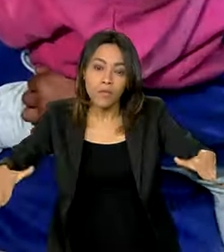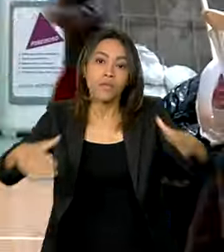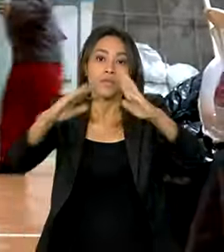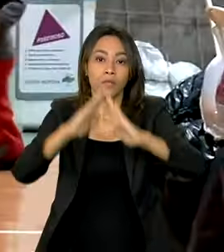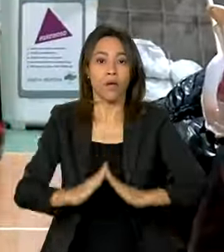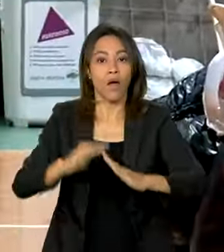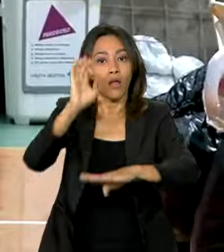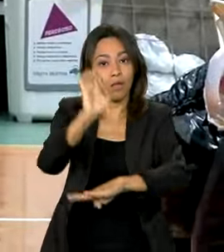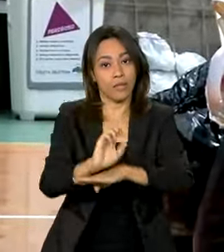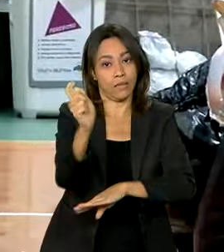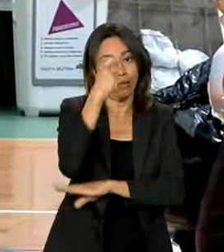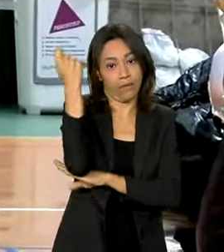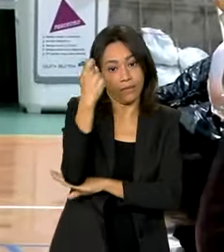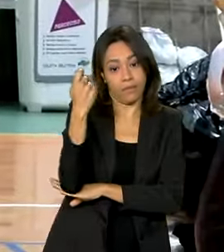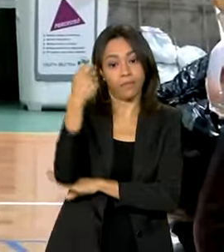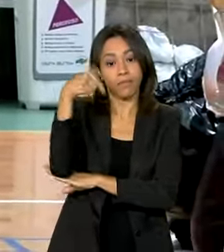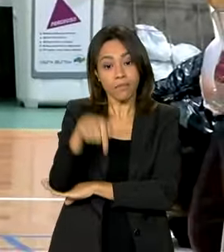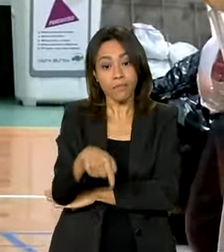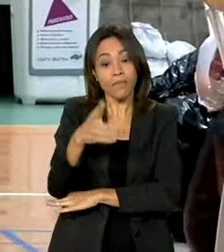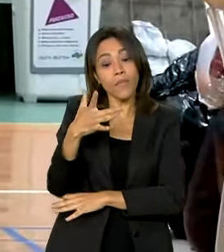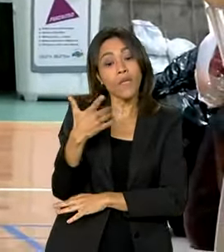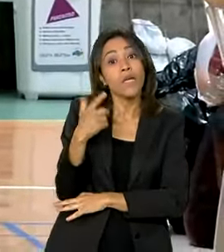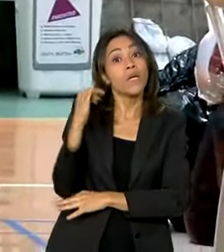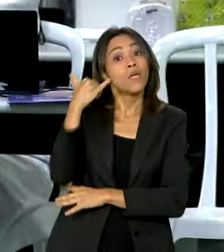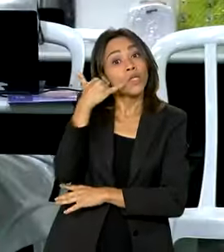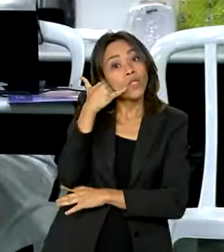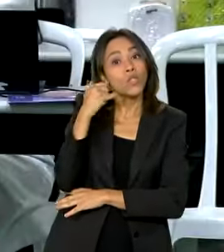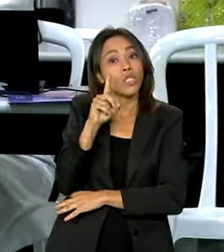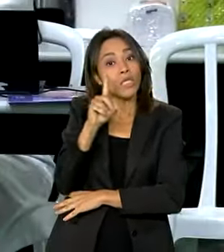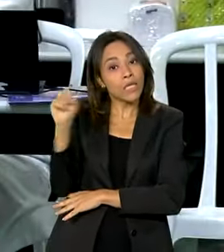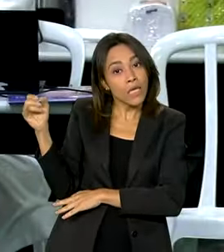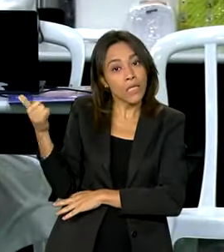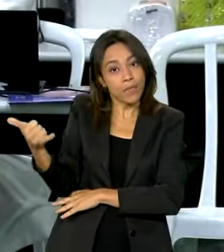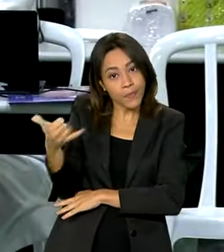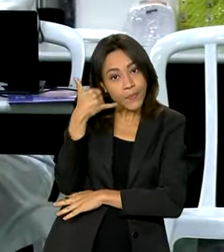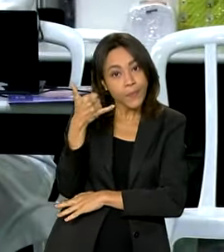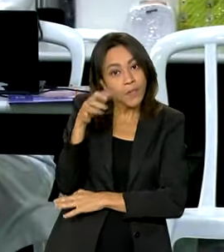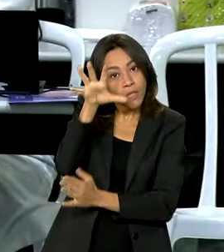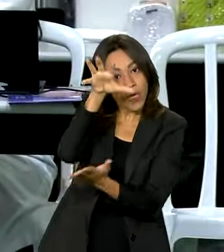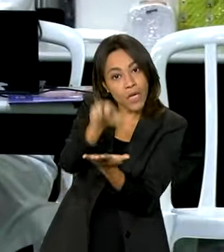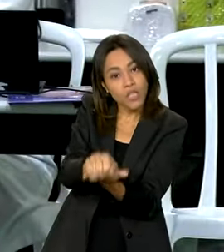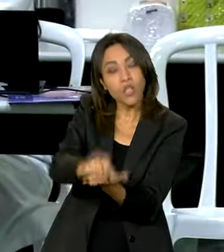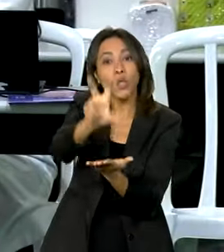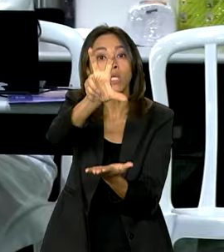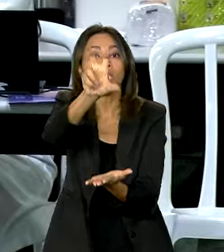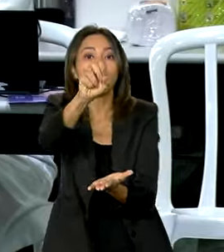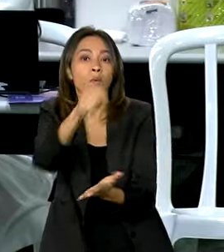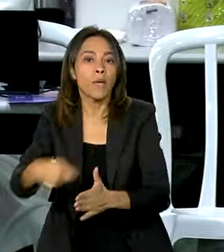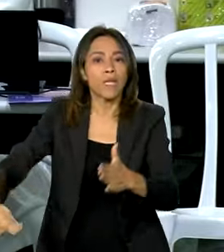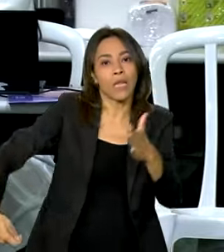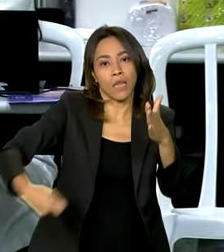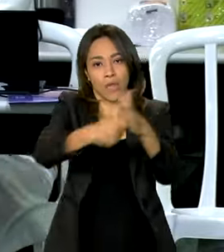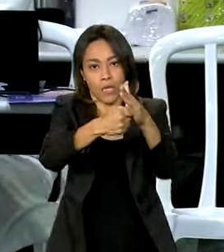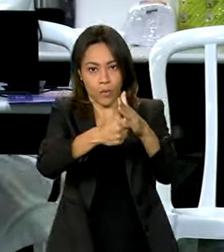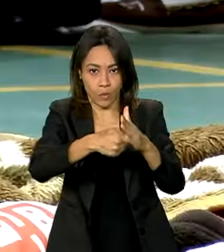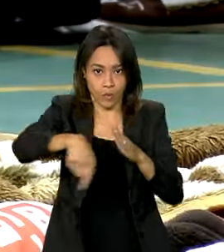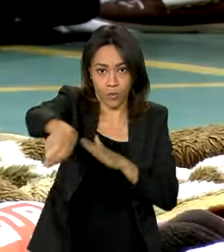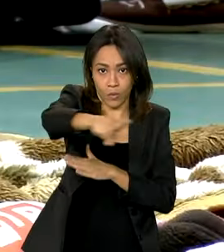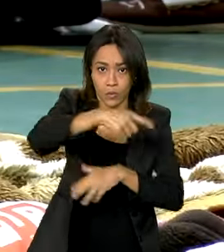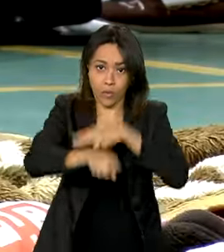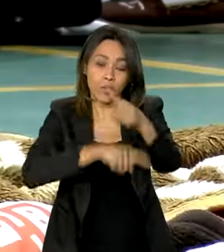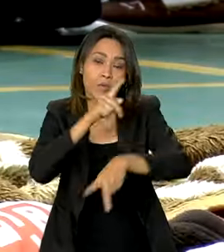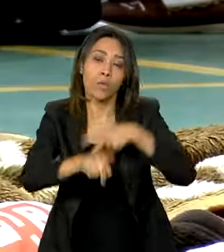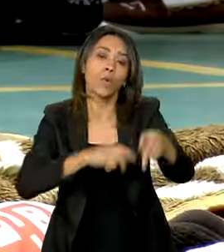Sul. A pasta que comanda o Disque 100 registrou 50 denúncias e demandas dos gaúchos